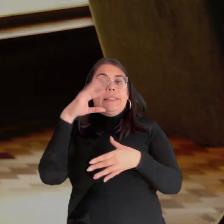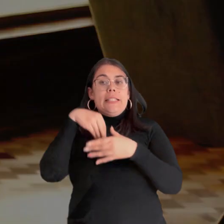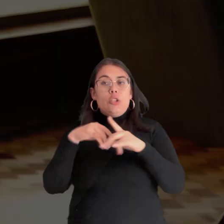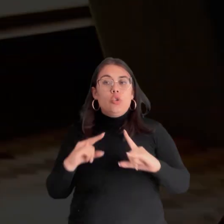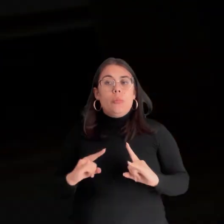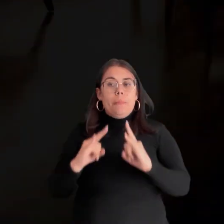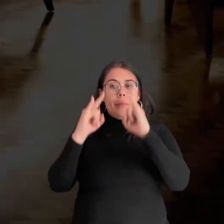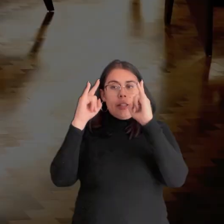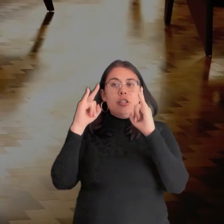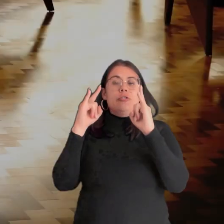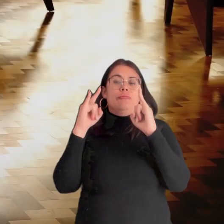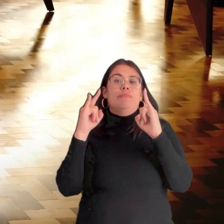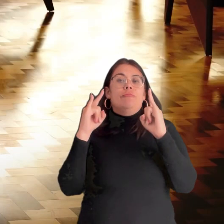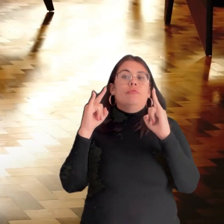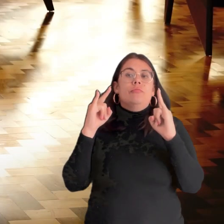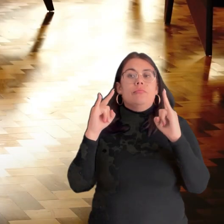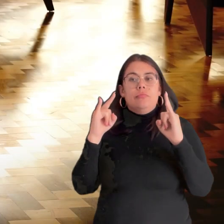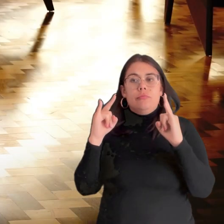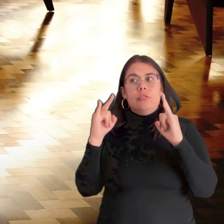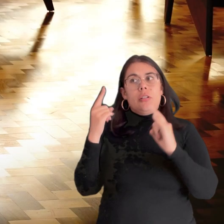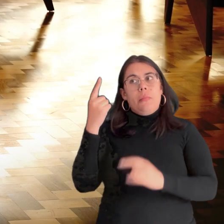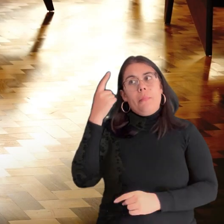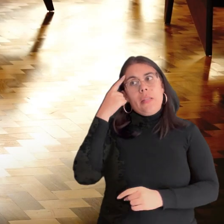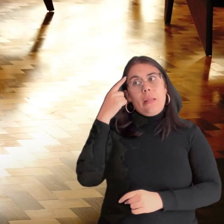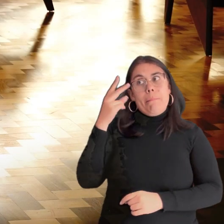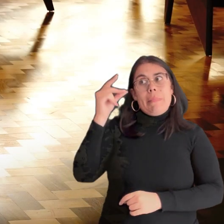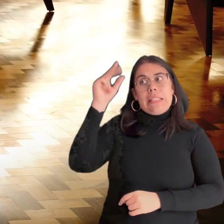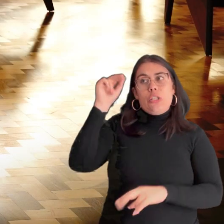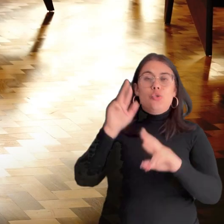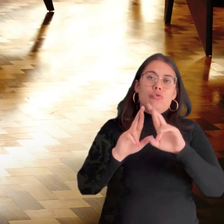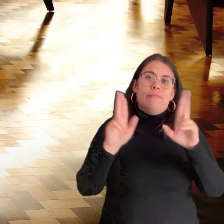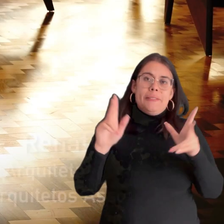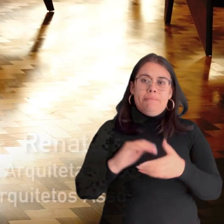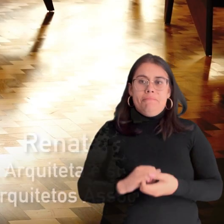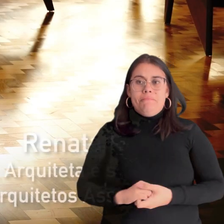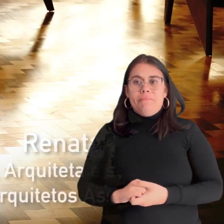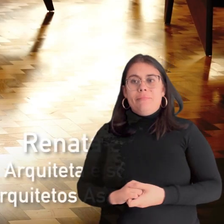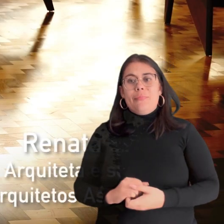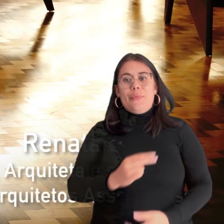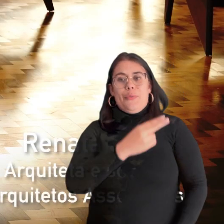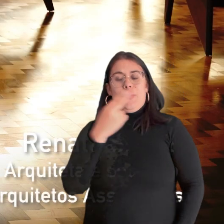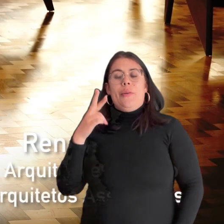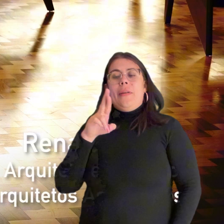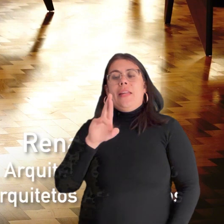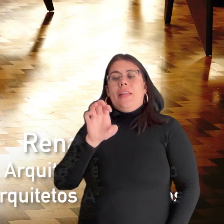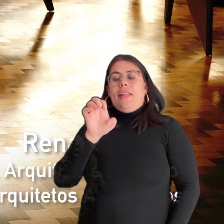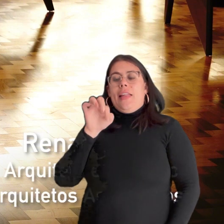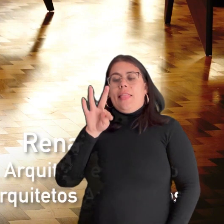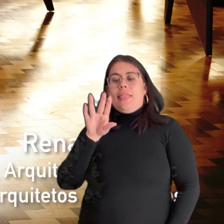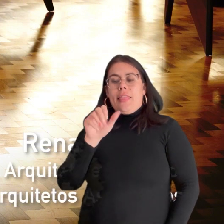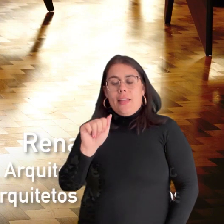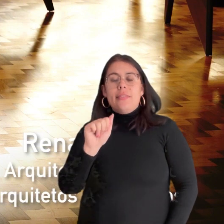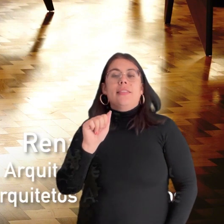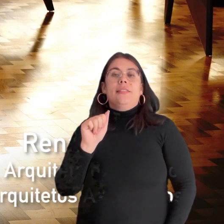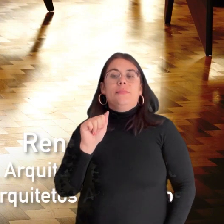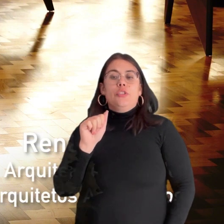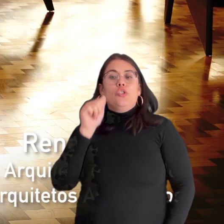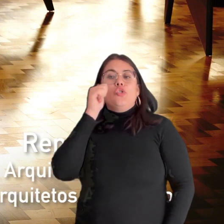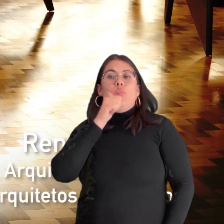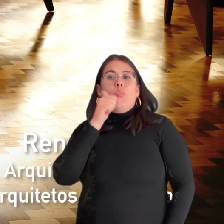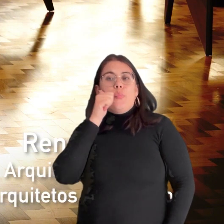época. Meu nome é Renata Semin, sou uma mulher branca, de pele branca,